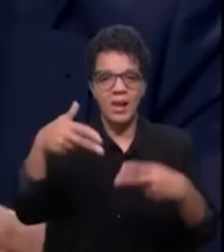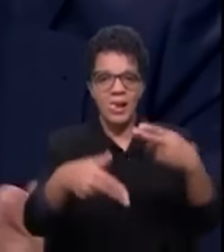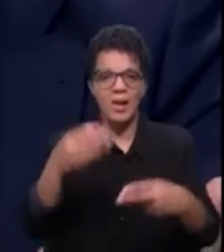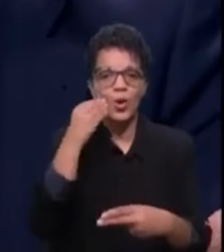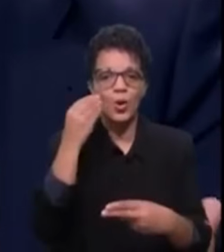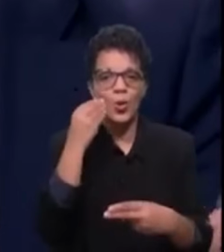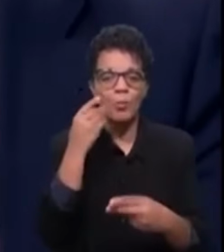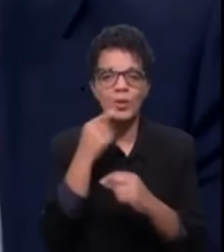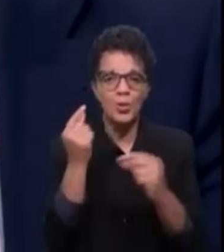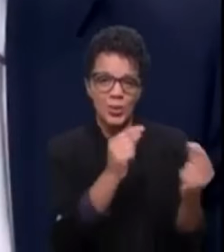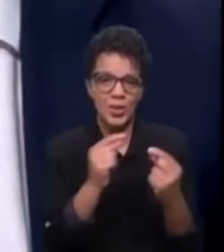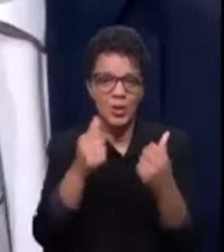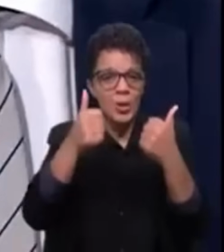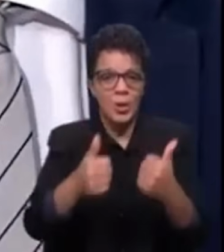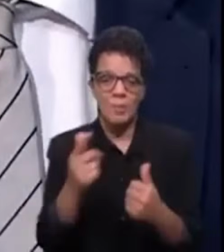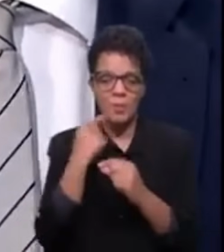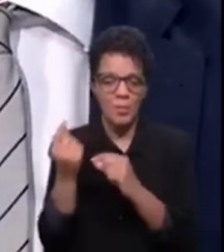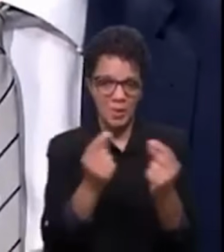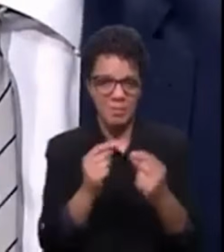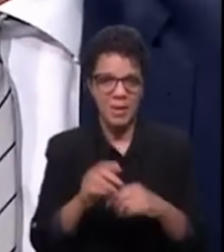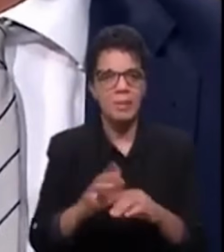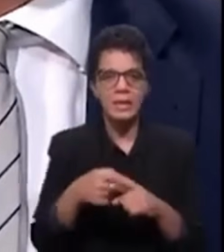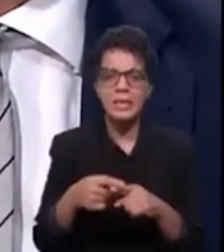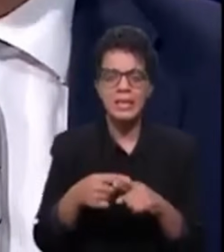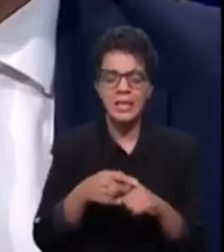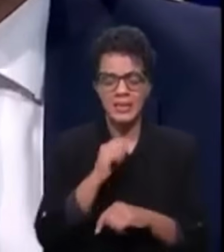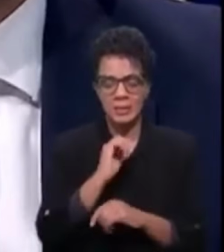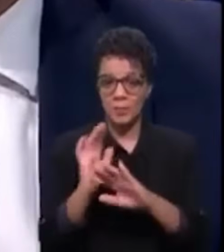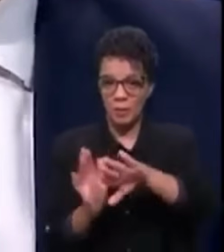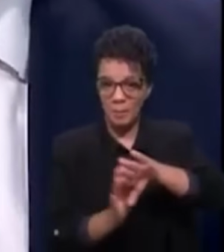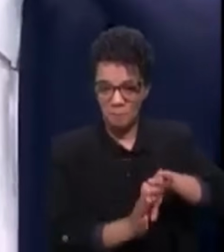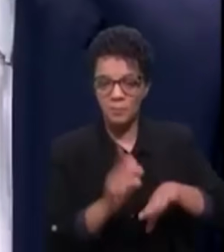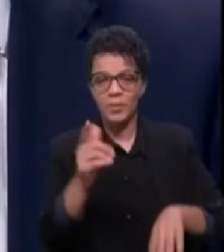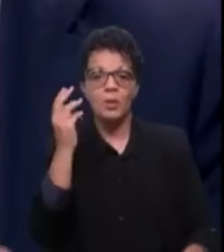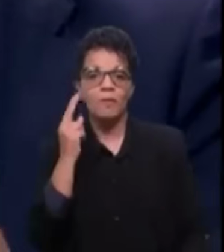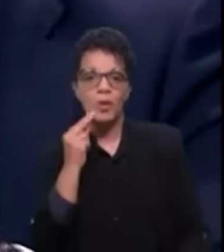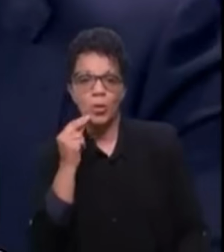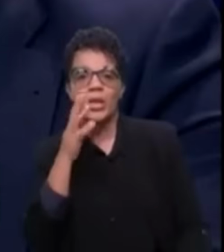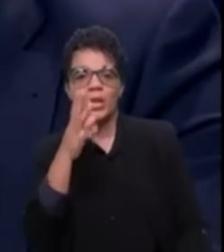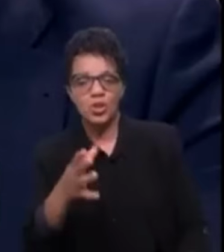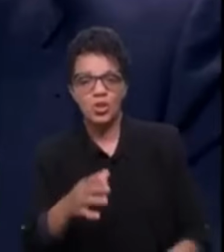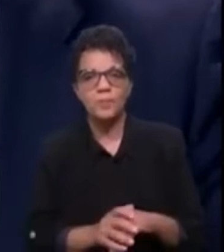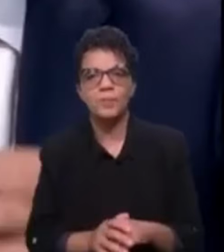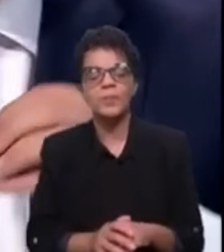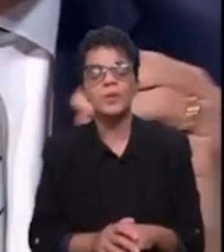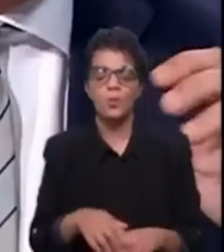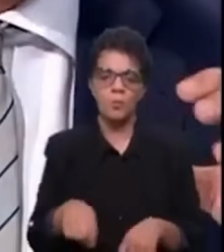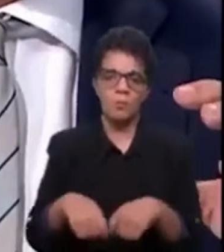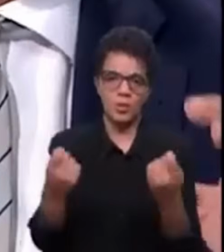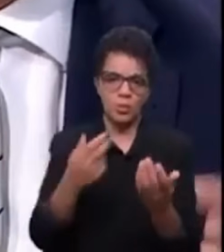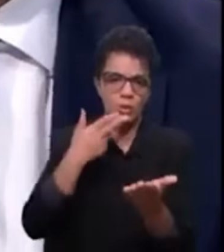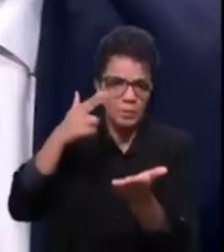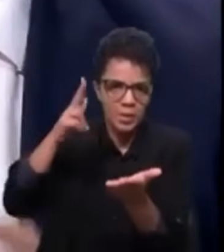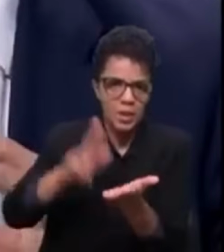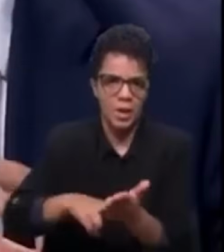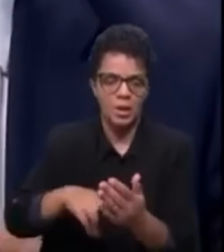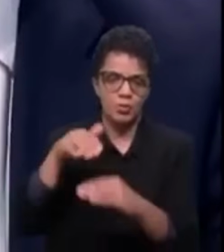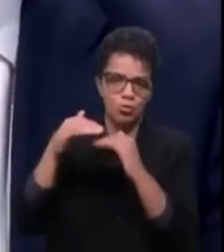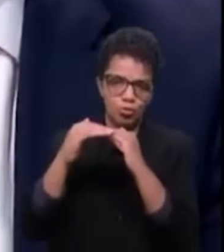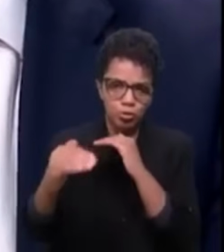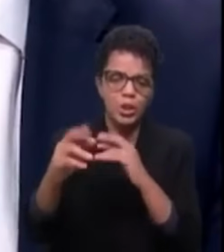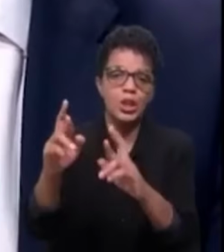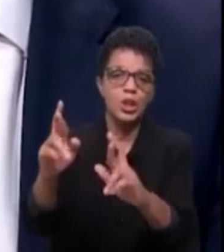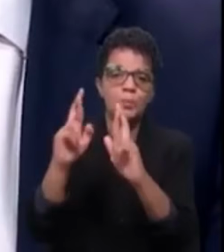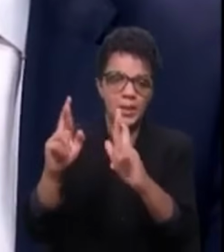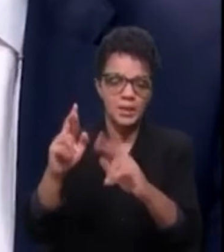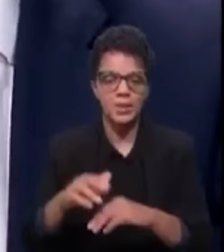interr bom debate o Lu monro aparece aqui a dizer que é o partido da credibilidade da sustentabilidade da